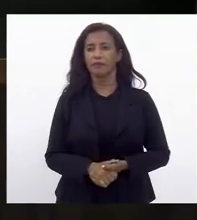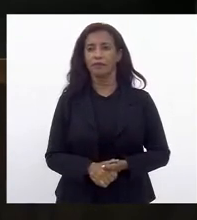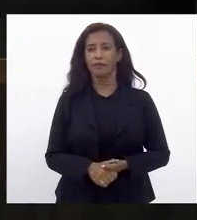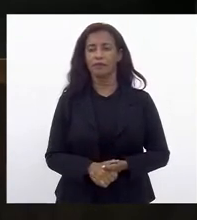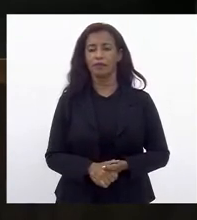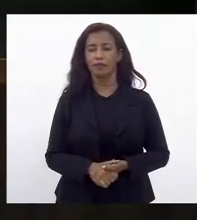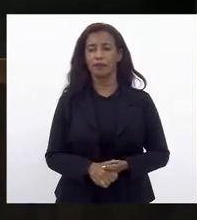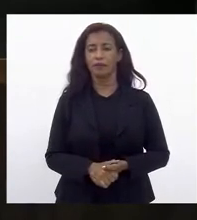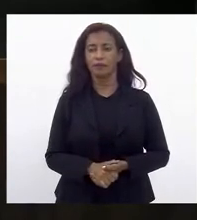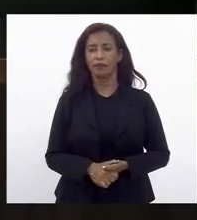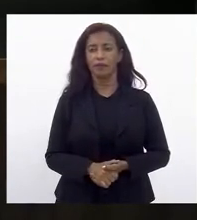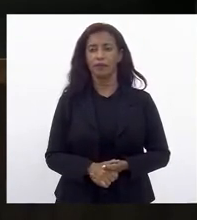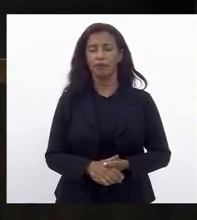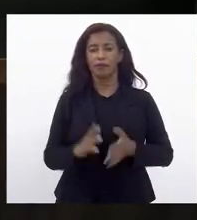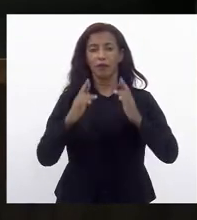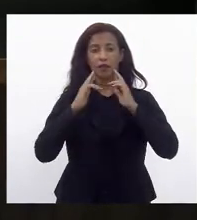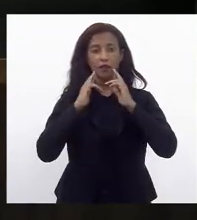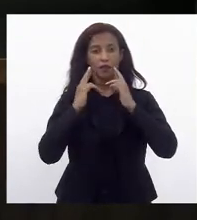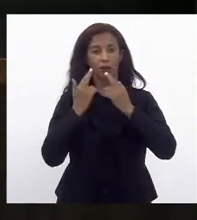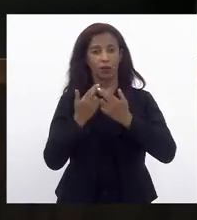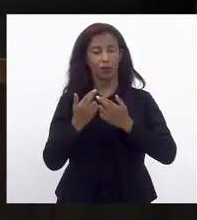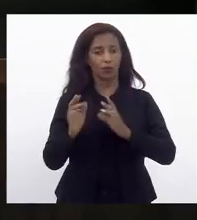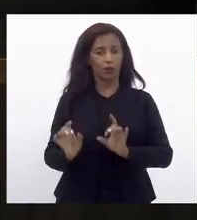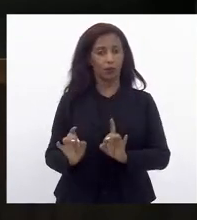na sessão ordinária.